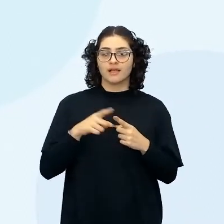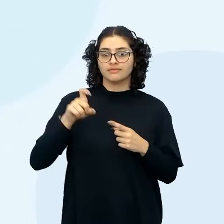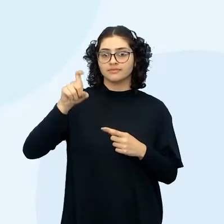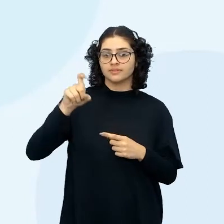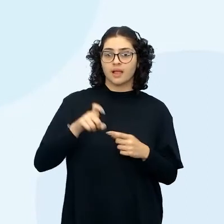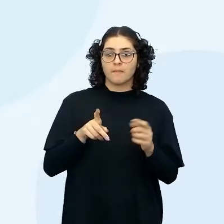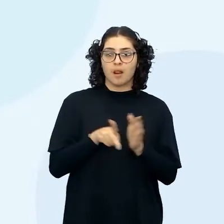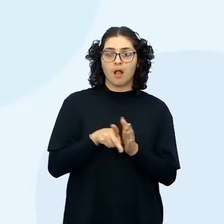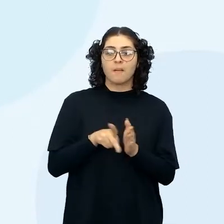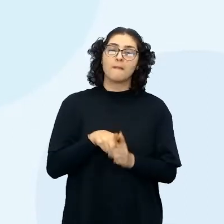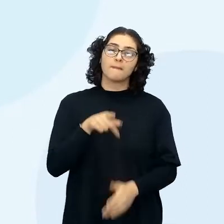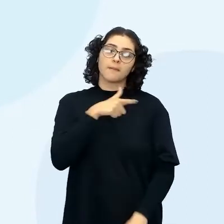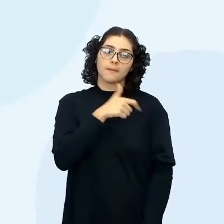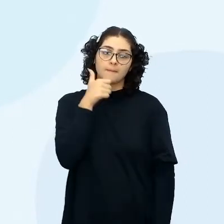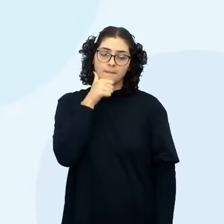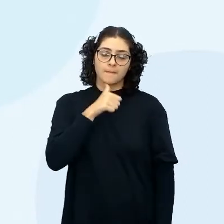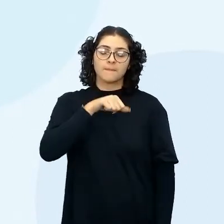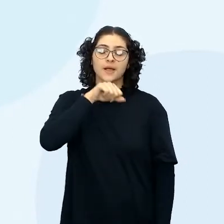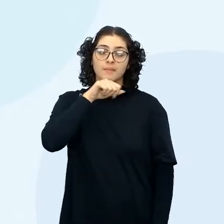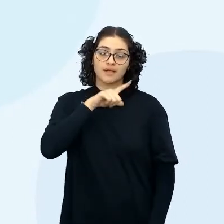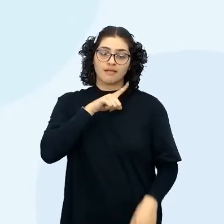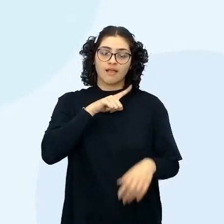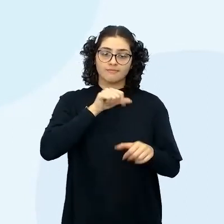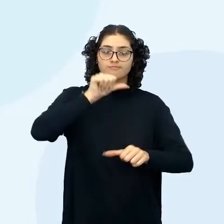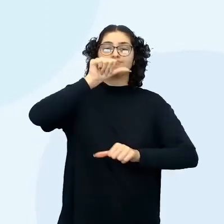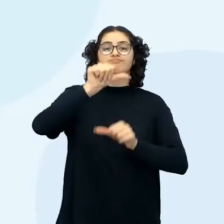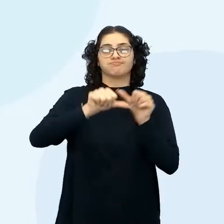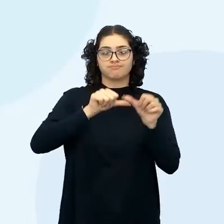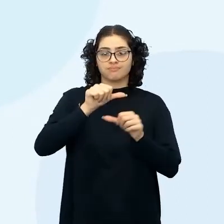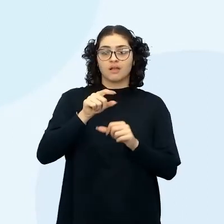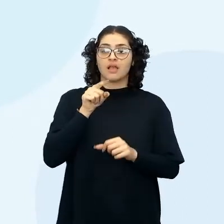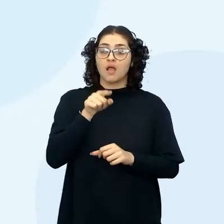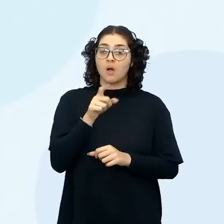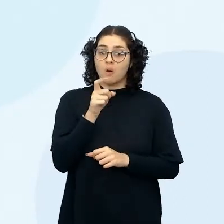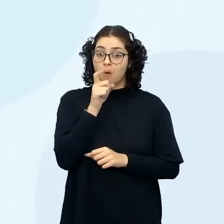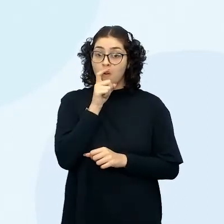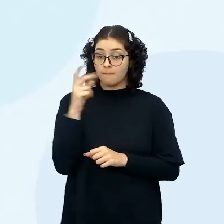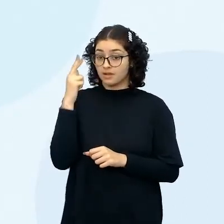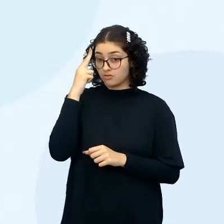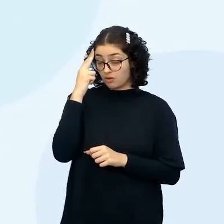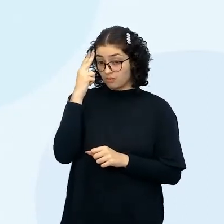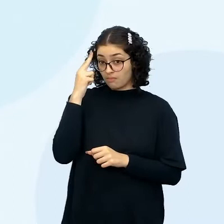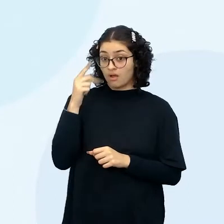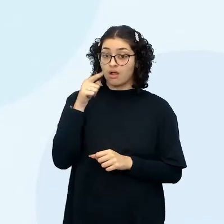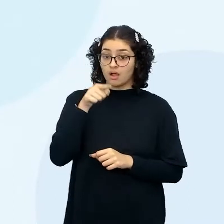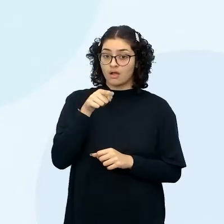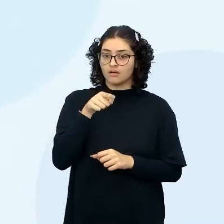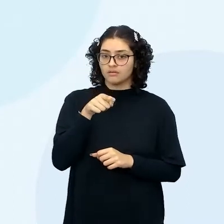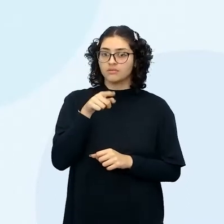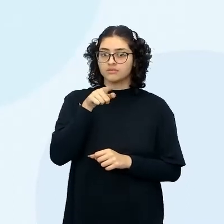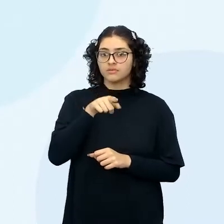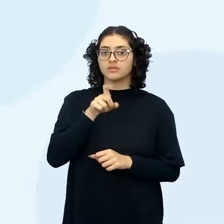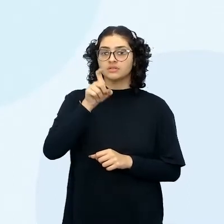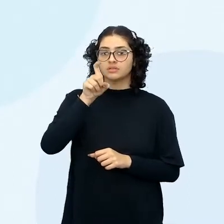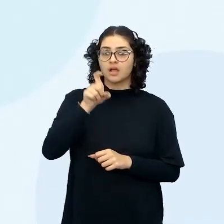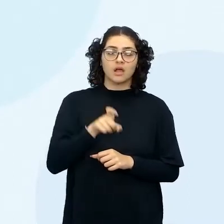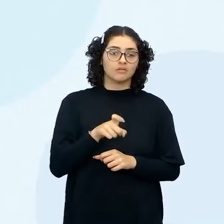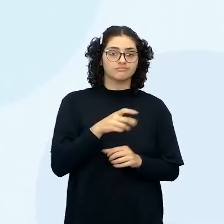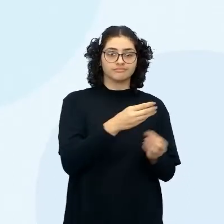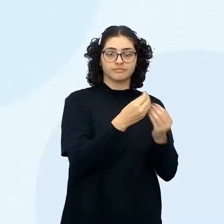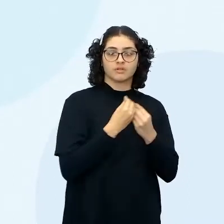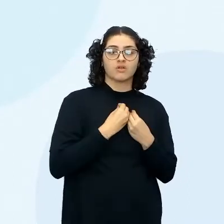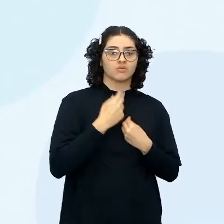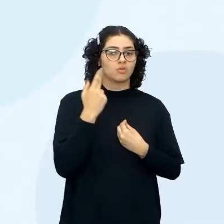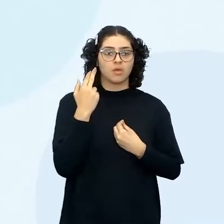da mãe que apresenta mutação. Esse homem normal, ele recebeu o X, né, normal,